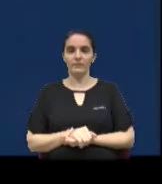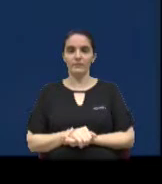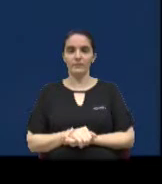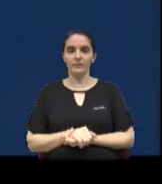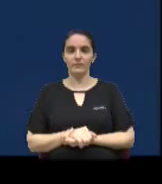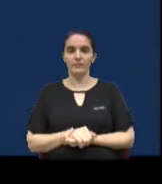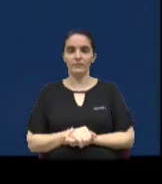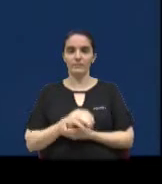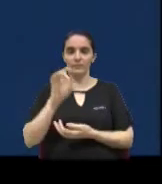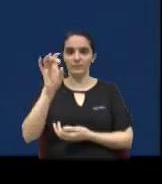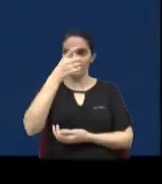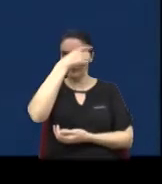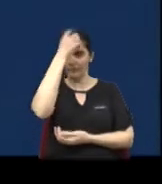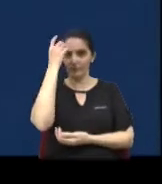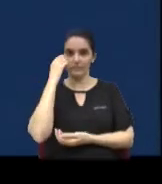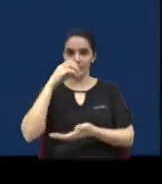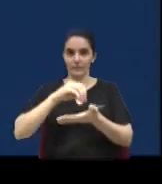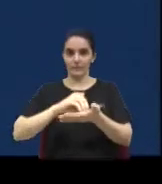Wagner Barbosa.